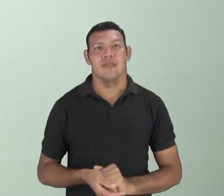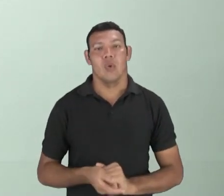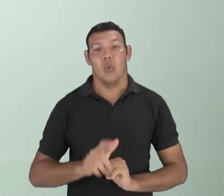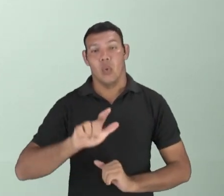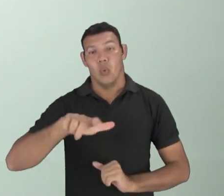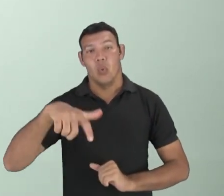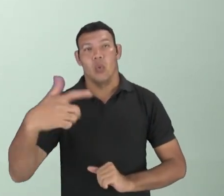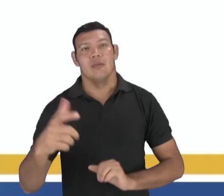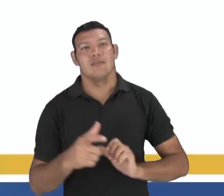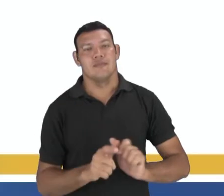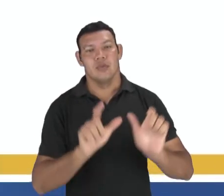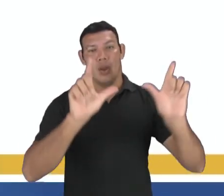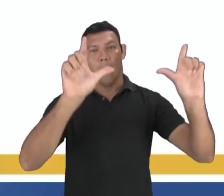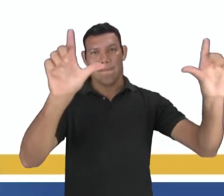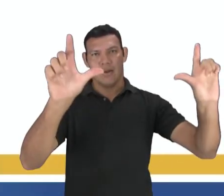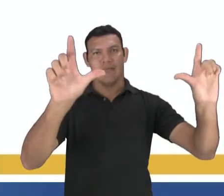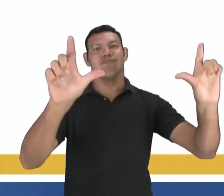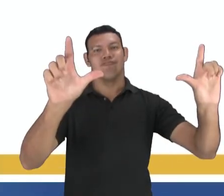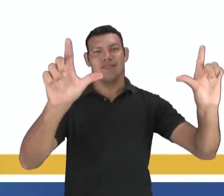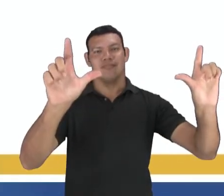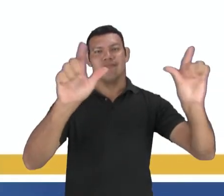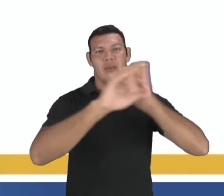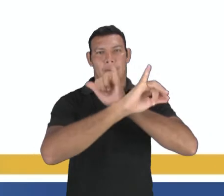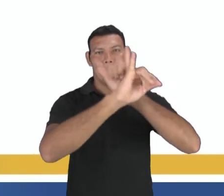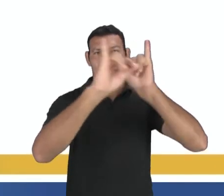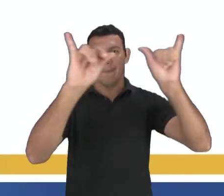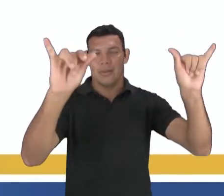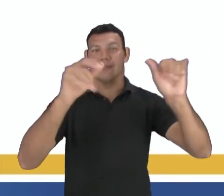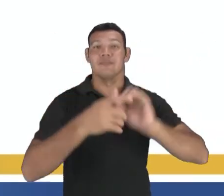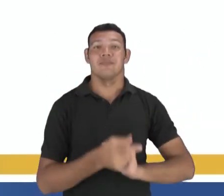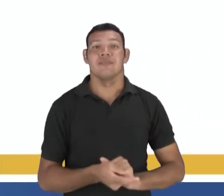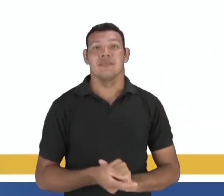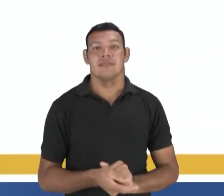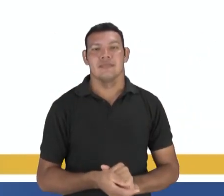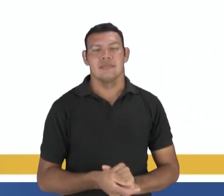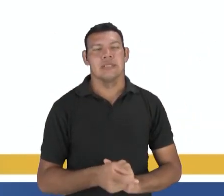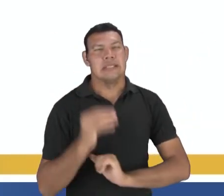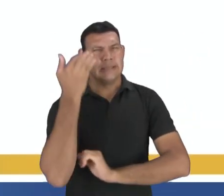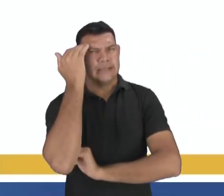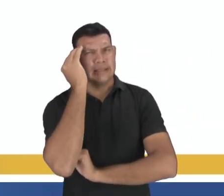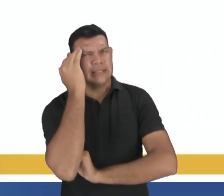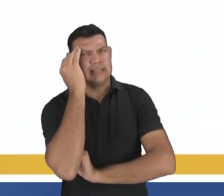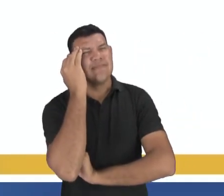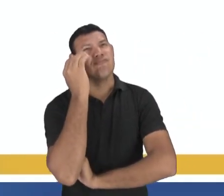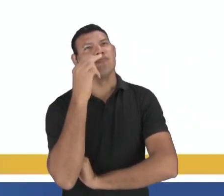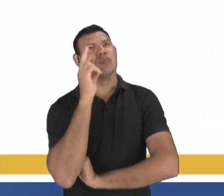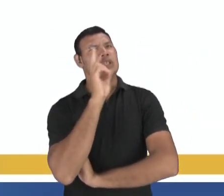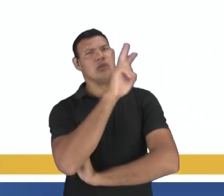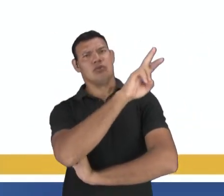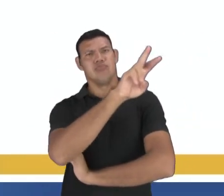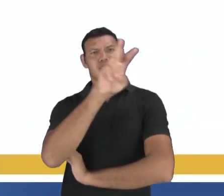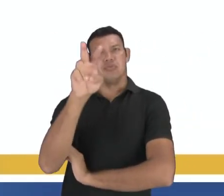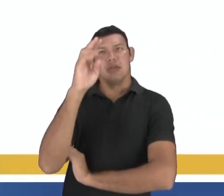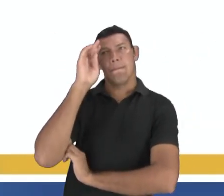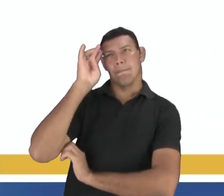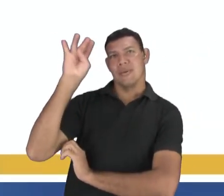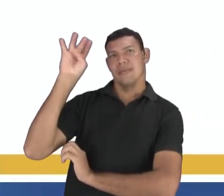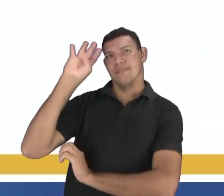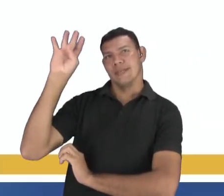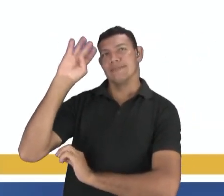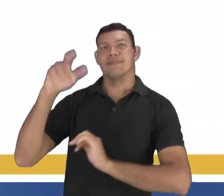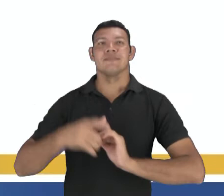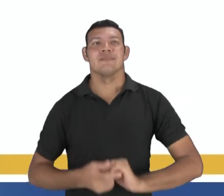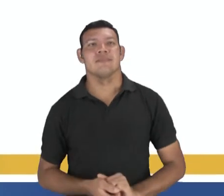certo? Outro, outdoors por aí, muito interpretativo, né? Que faz a gente viajar